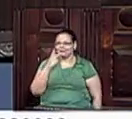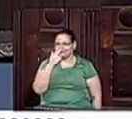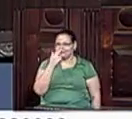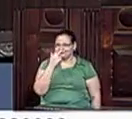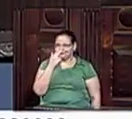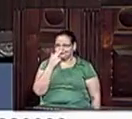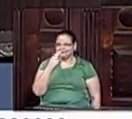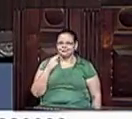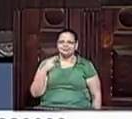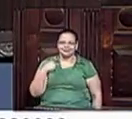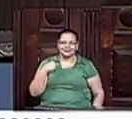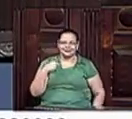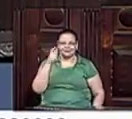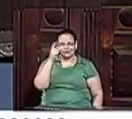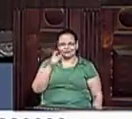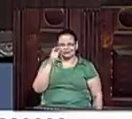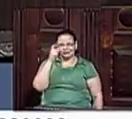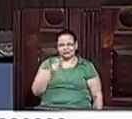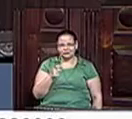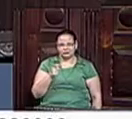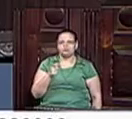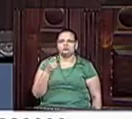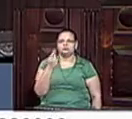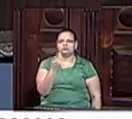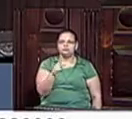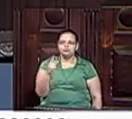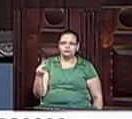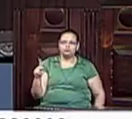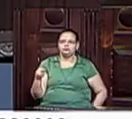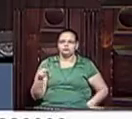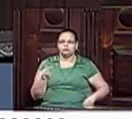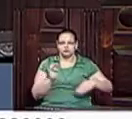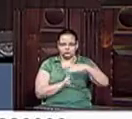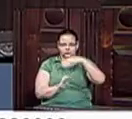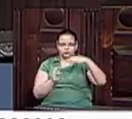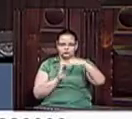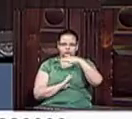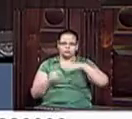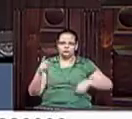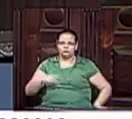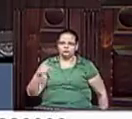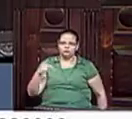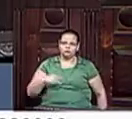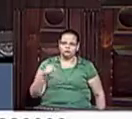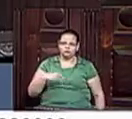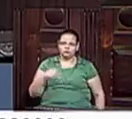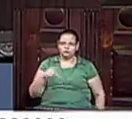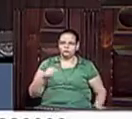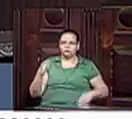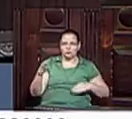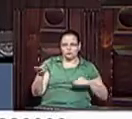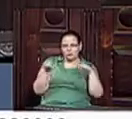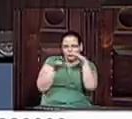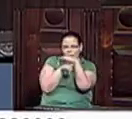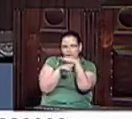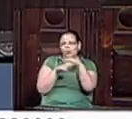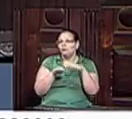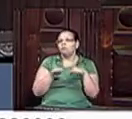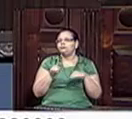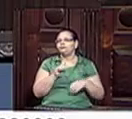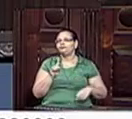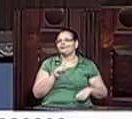rendido aos interesses das petroleiras e não se comove